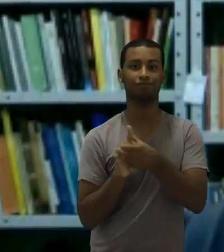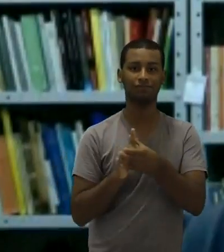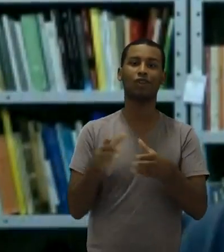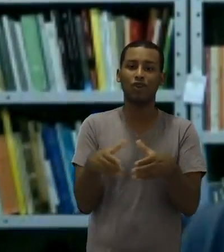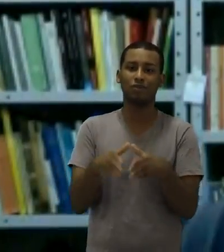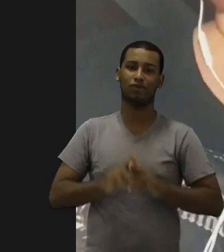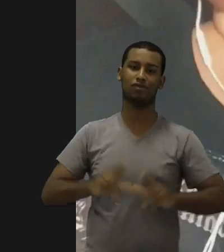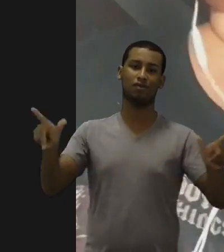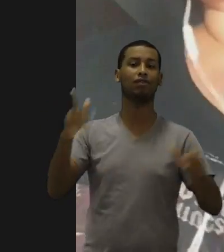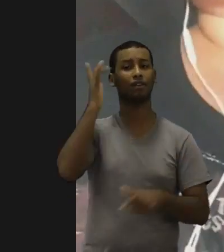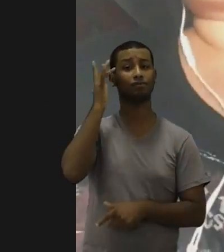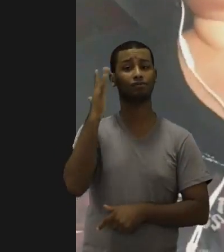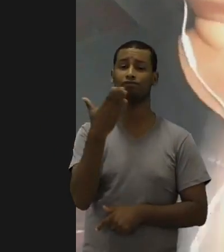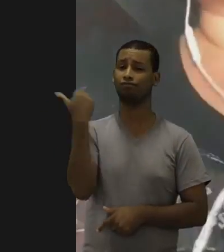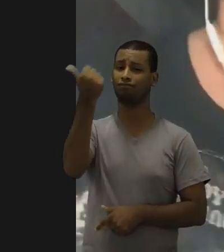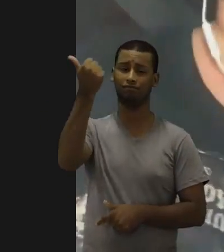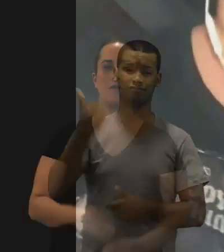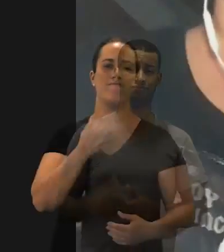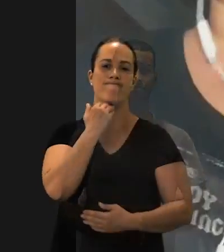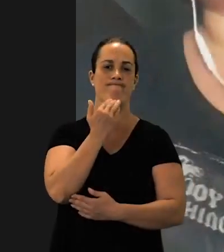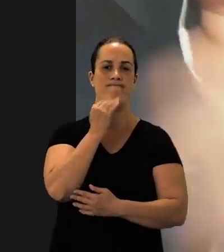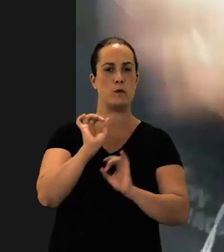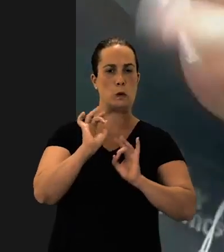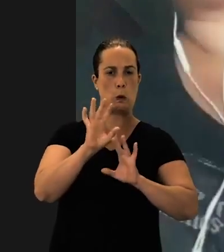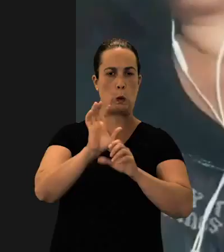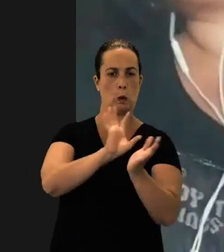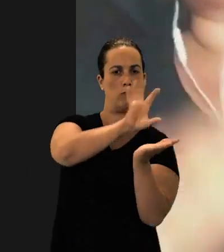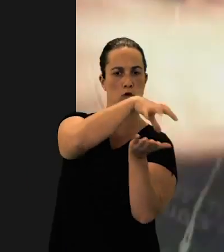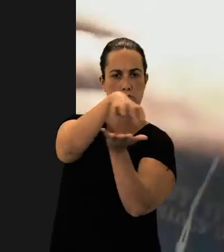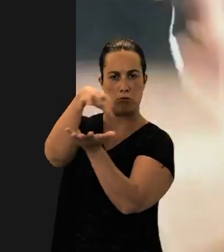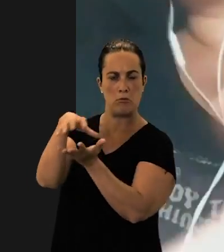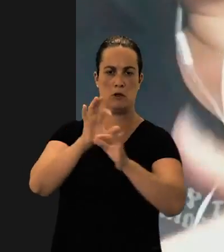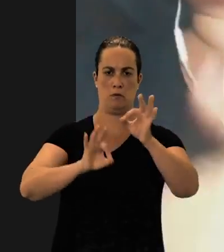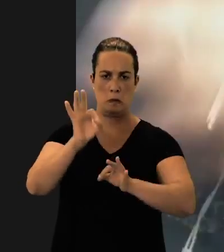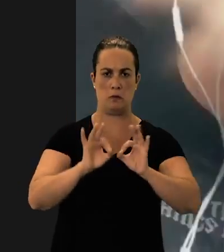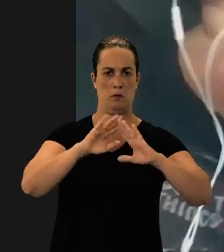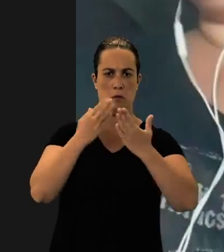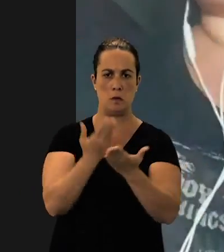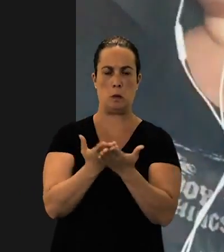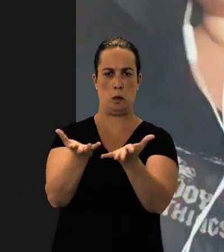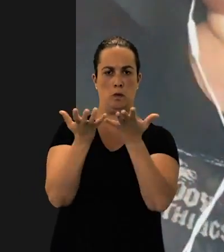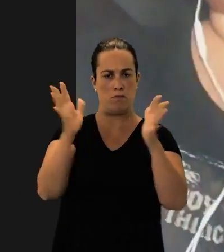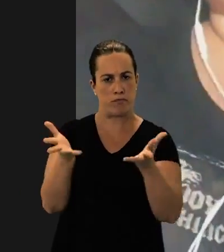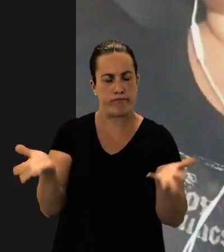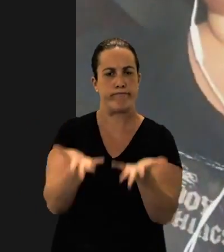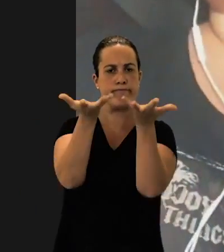coisa mais interessante. Não basta a gente ter ONGs, organizações, instituições, escolas que queiram